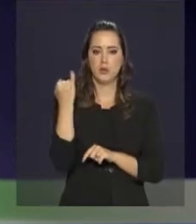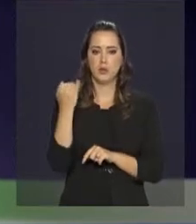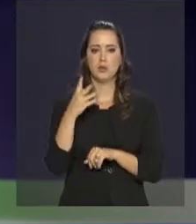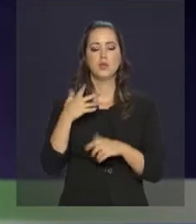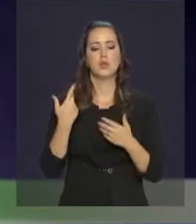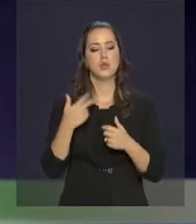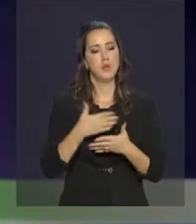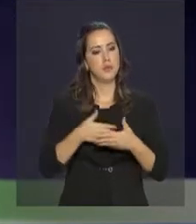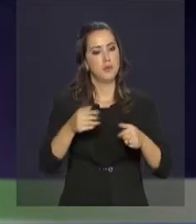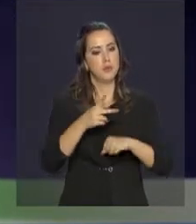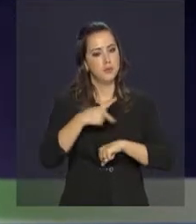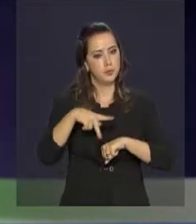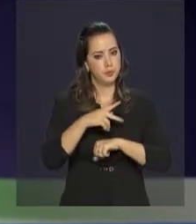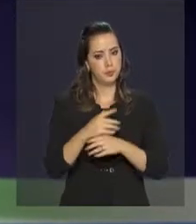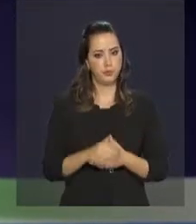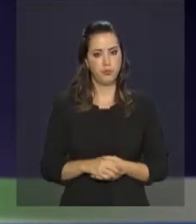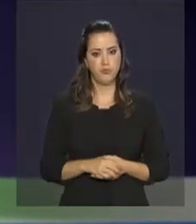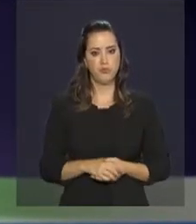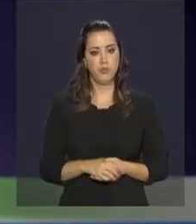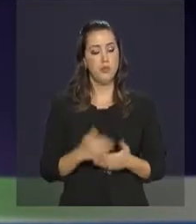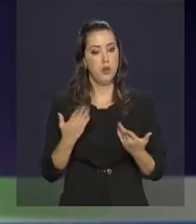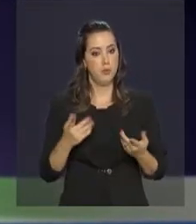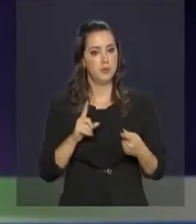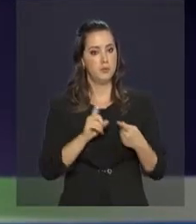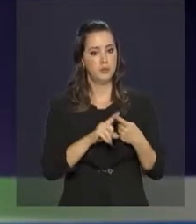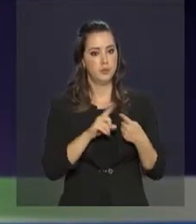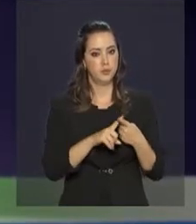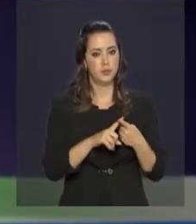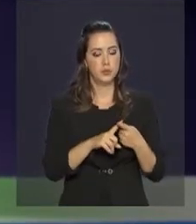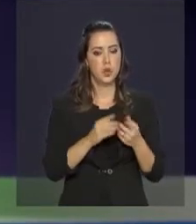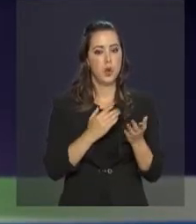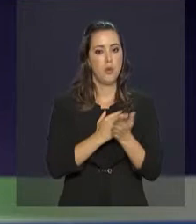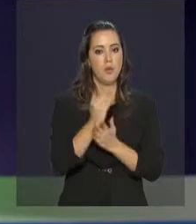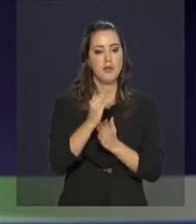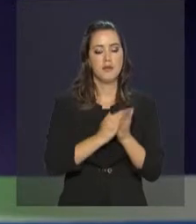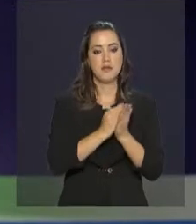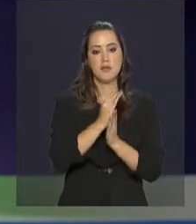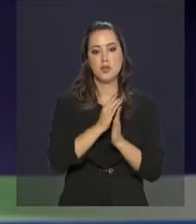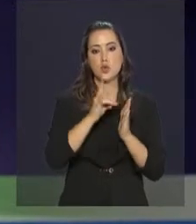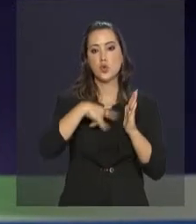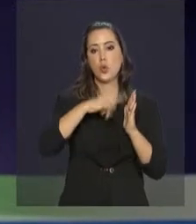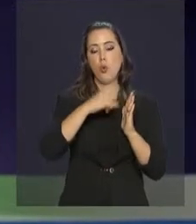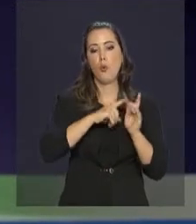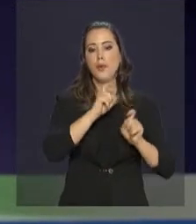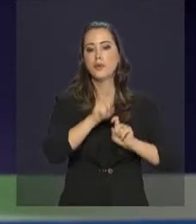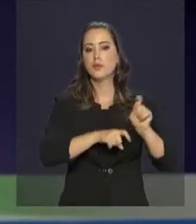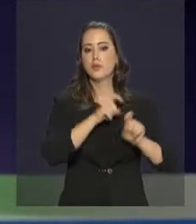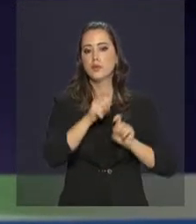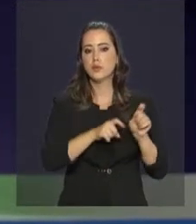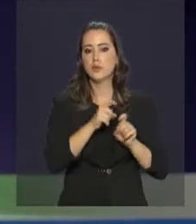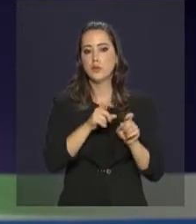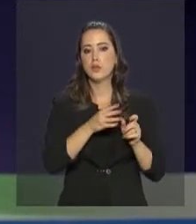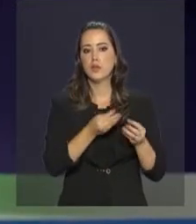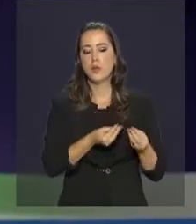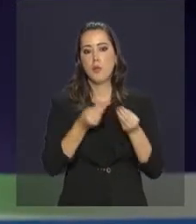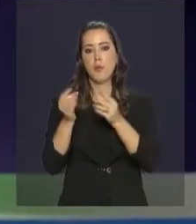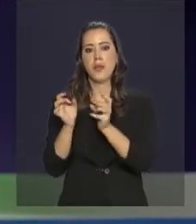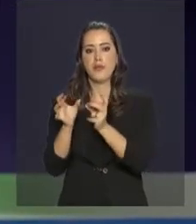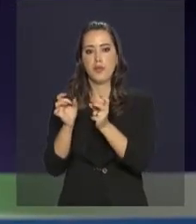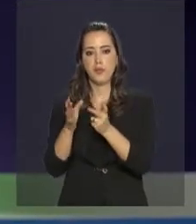essenciais para a melhoria da posição do país. Essas reformas são a introdução de certificados digitais para